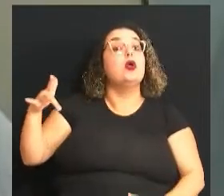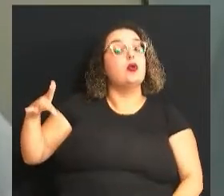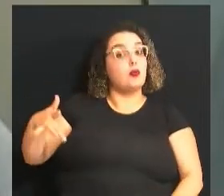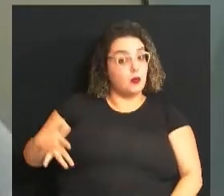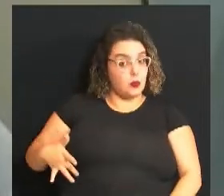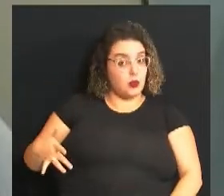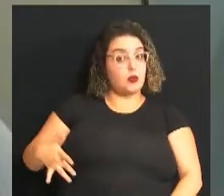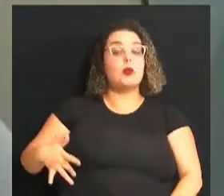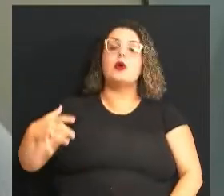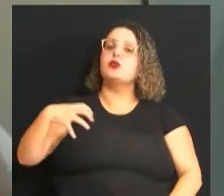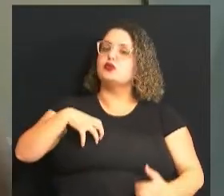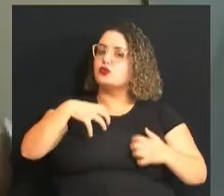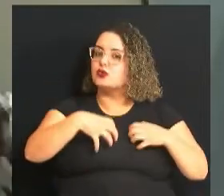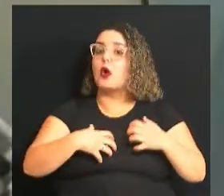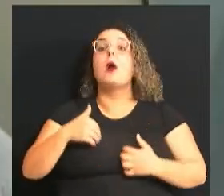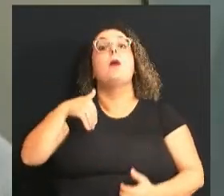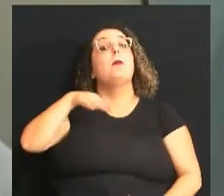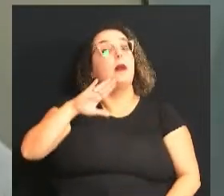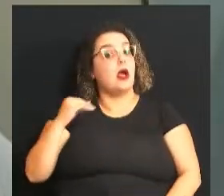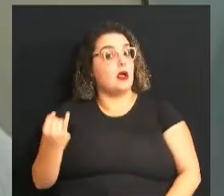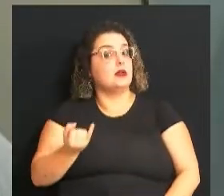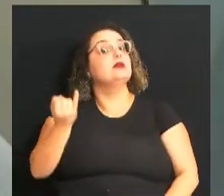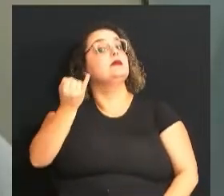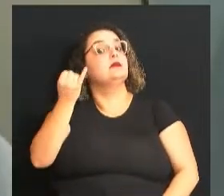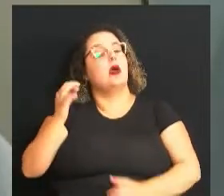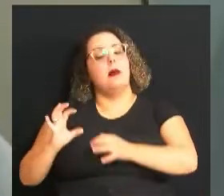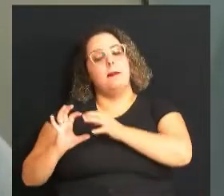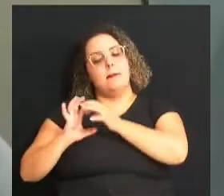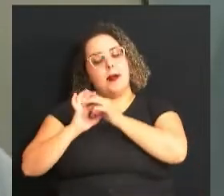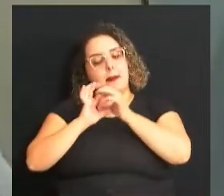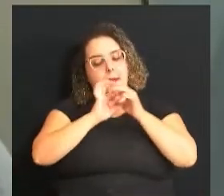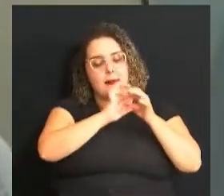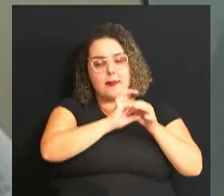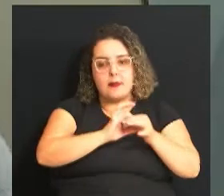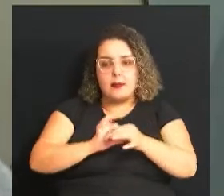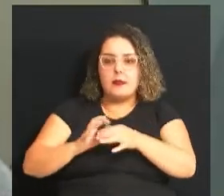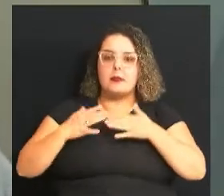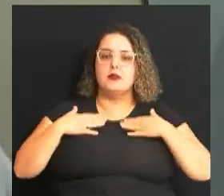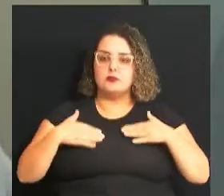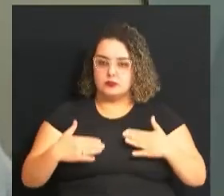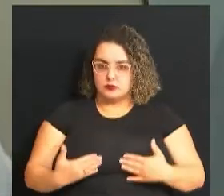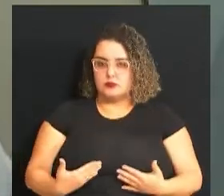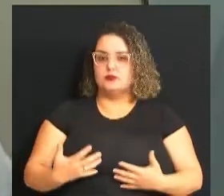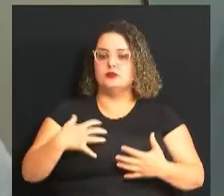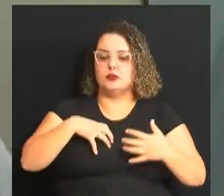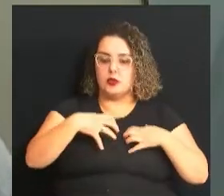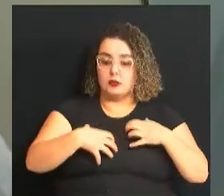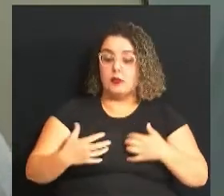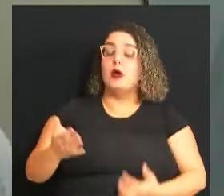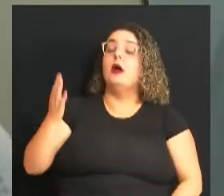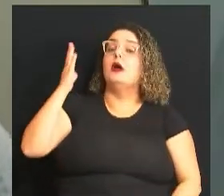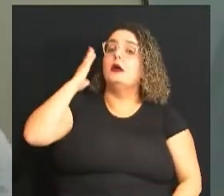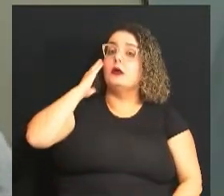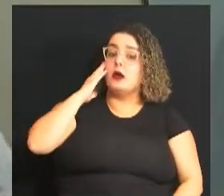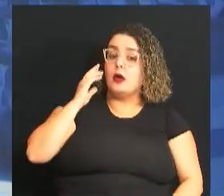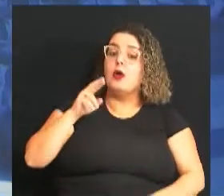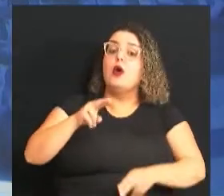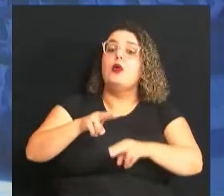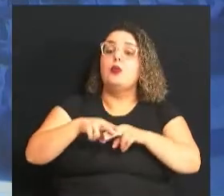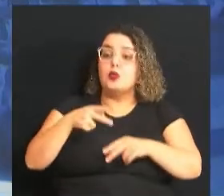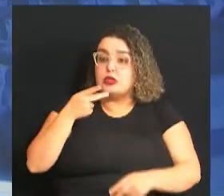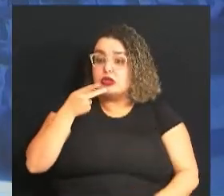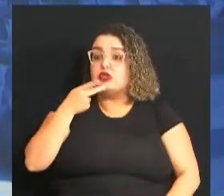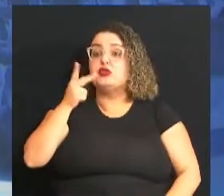órgãos mais importantes nessa integração do funcionamento dos órgãos. entendi. Por isso a gente está aqui falando, né,